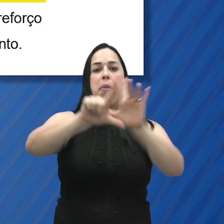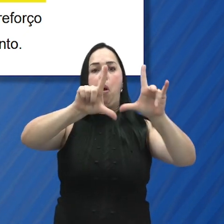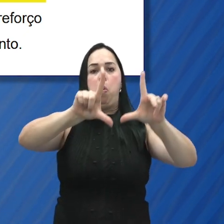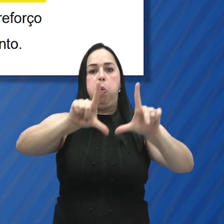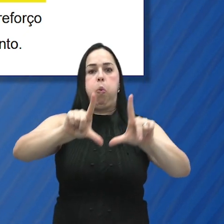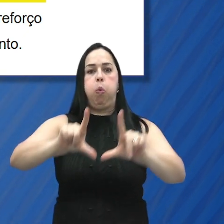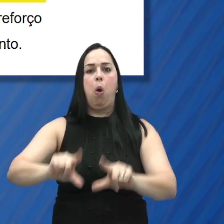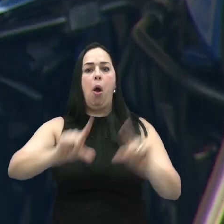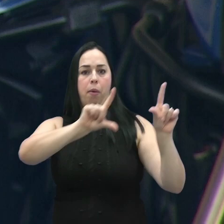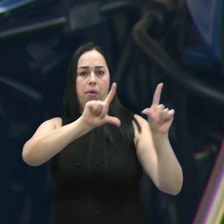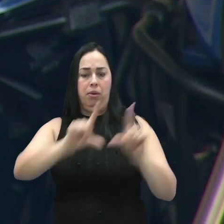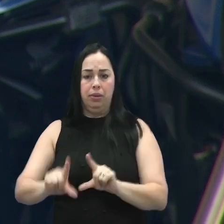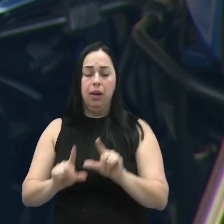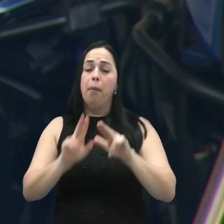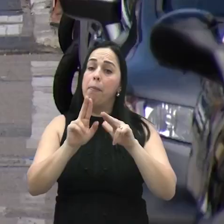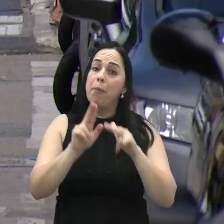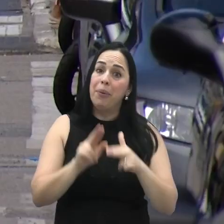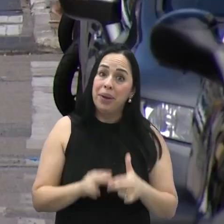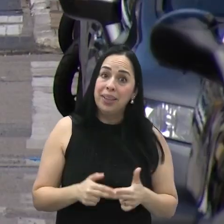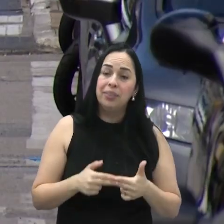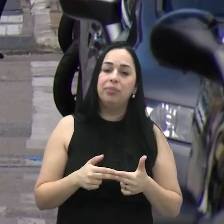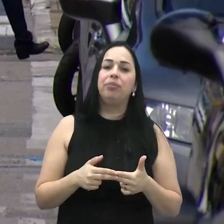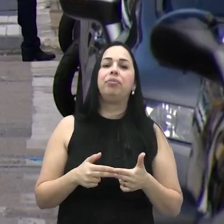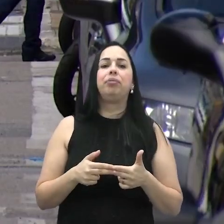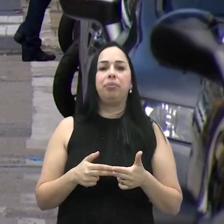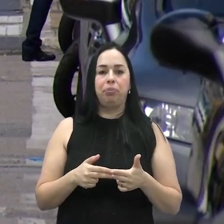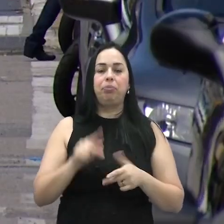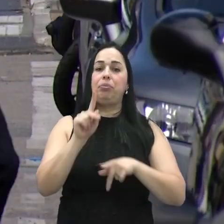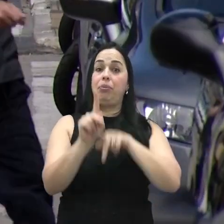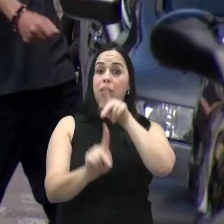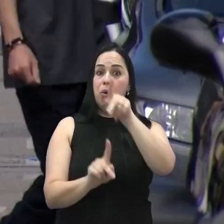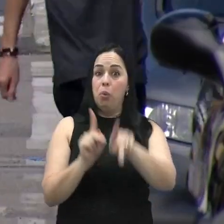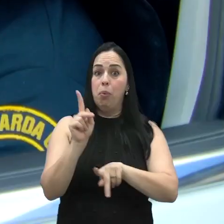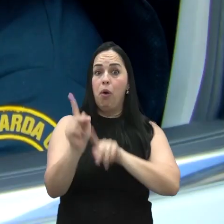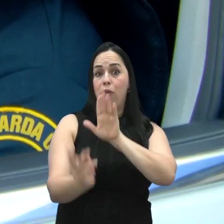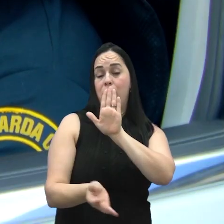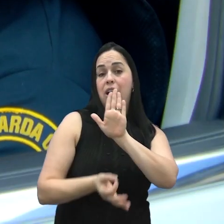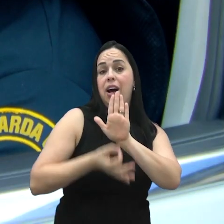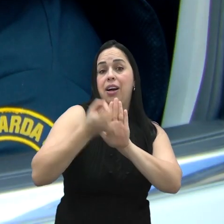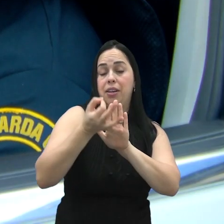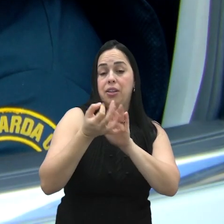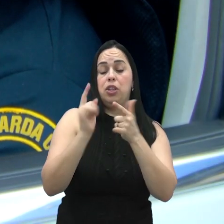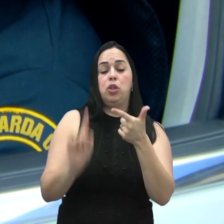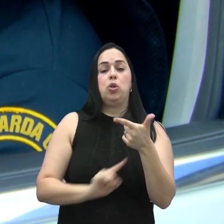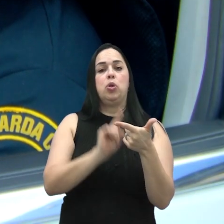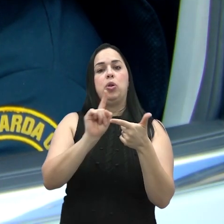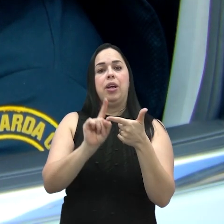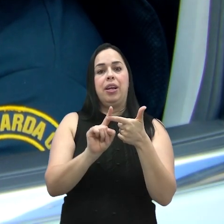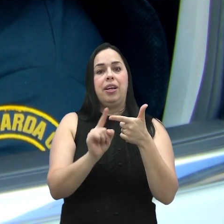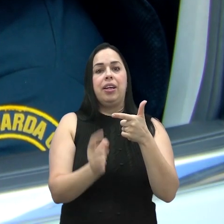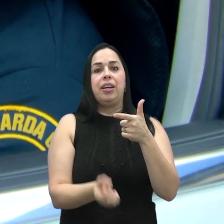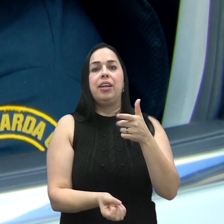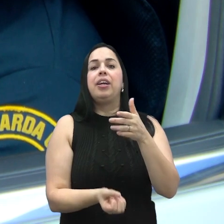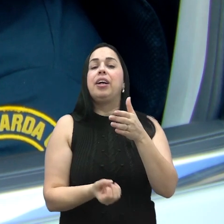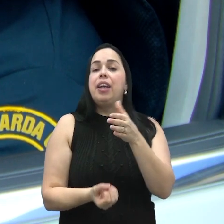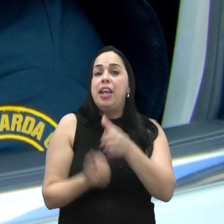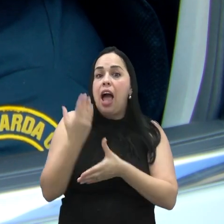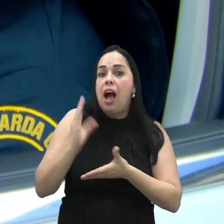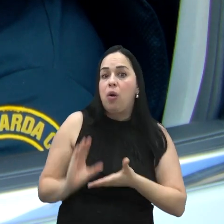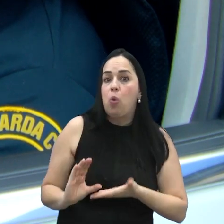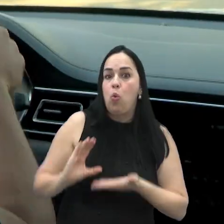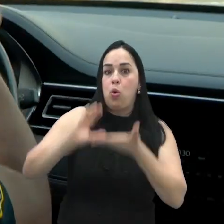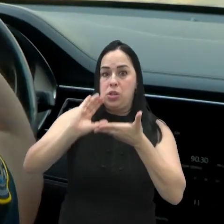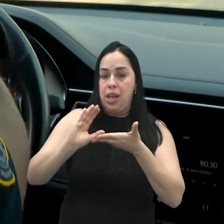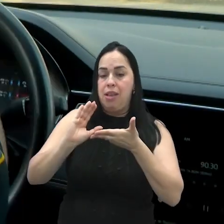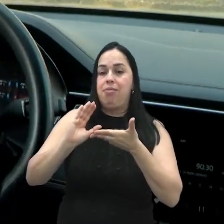e ocorrências. Por isso, o envolvimento da população, junto com a criação de conselhos